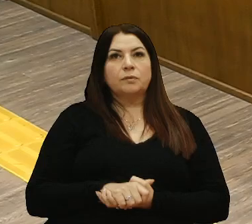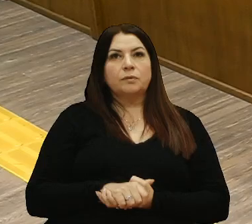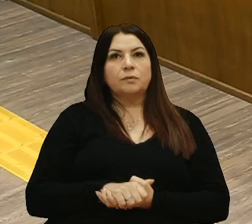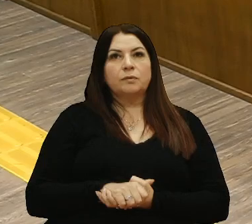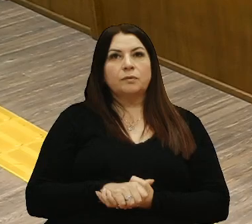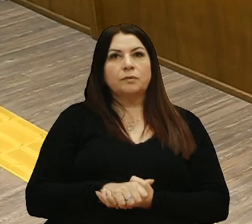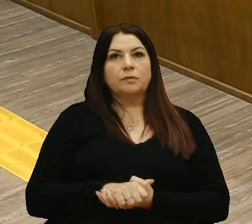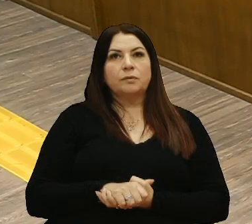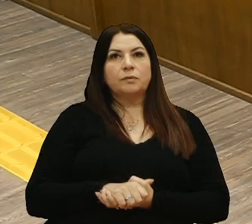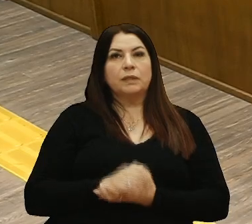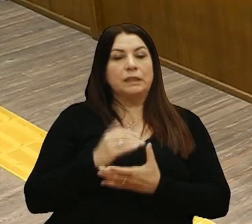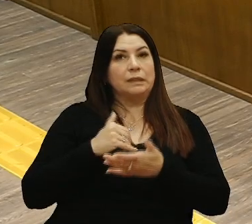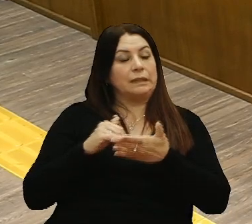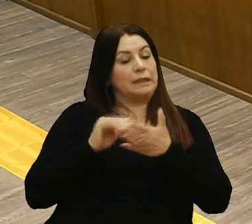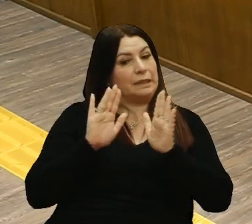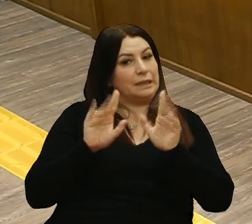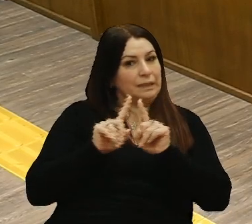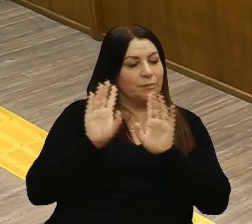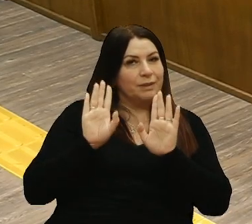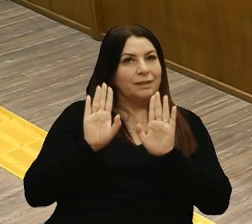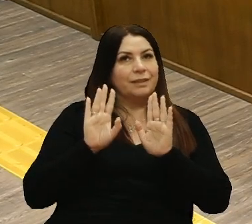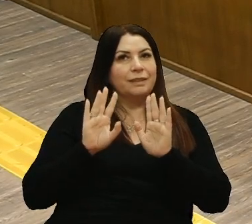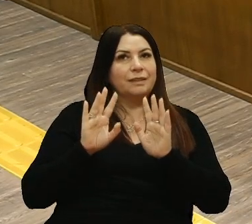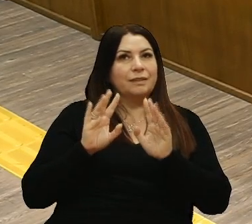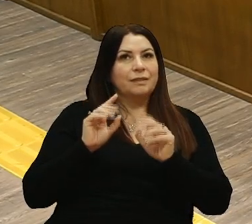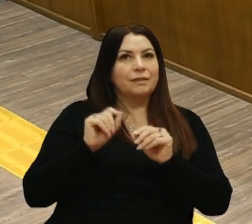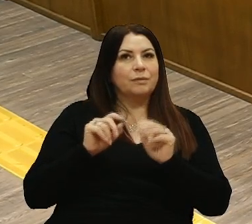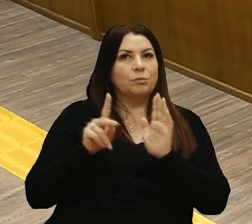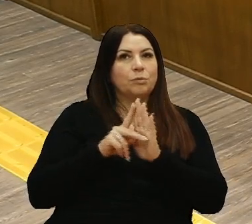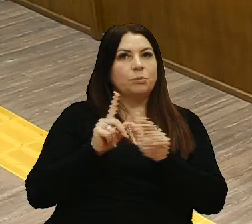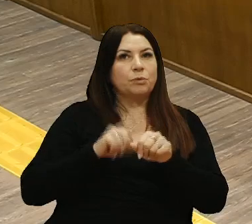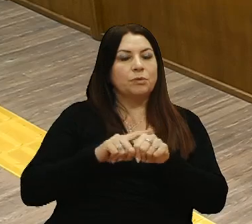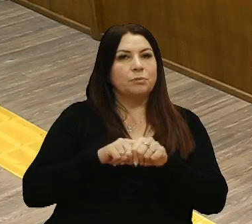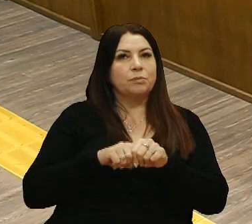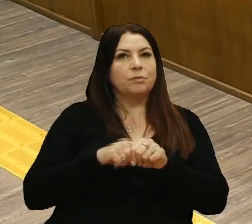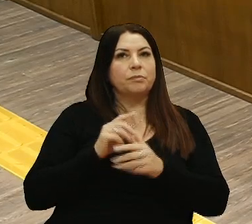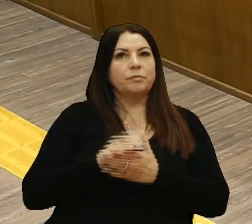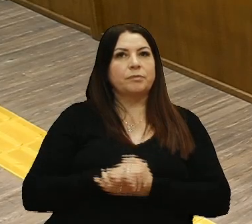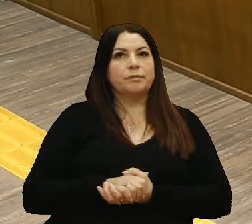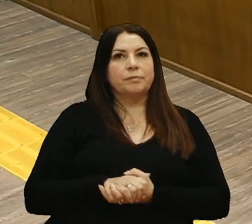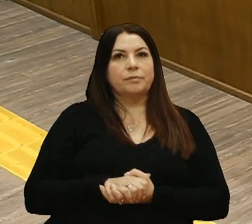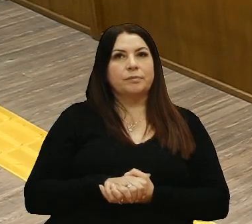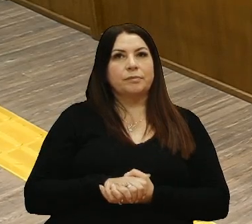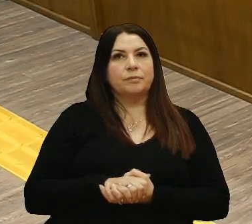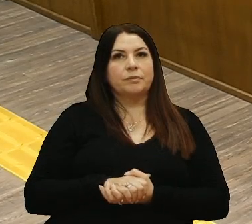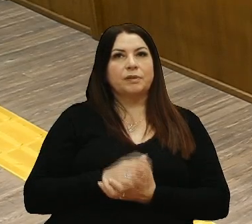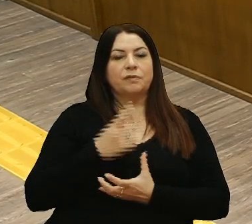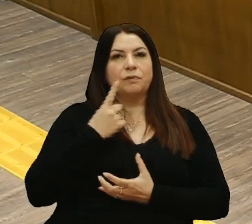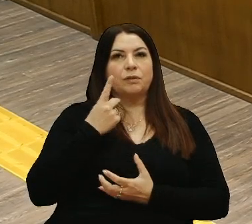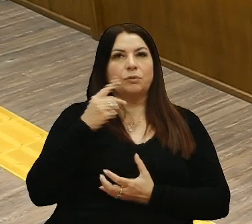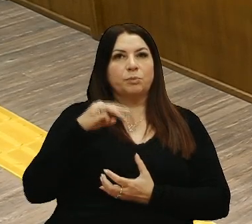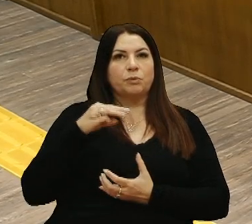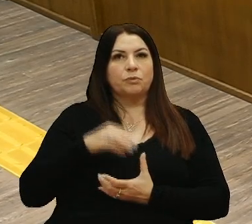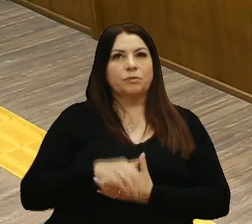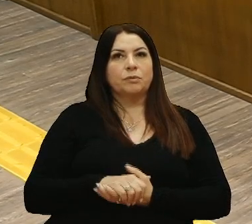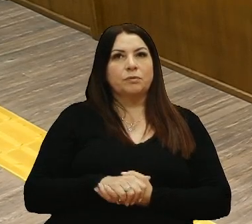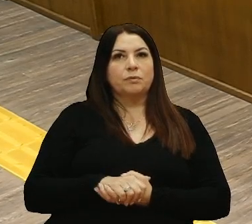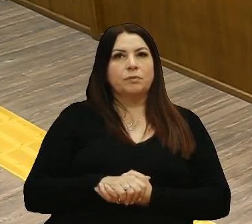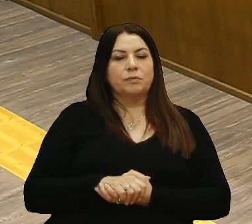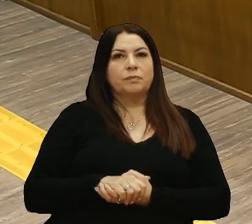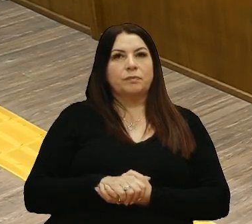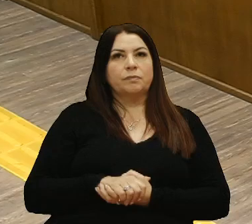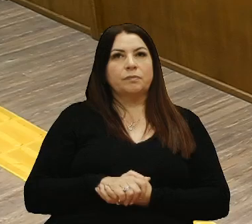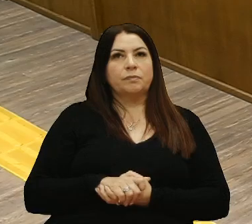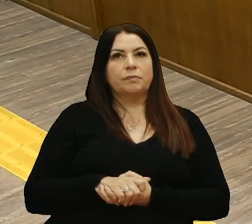É que eu tô de secretária aqui, daí tinha que colocar meu próprio tempo. Mas o presidente, eu vou falar um minutinho, enquanto o presidente Lucas coloca